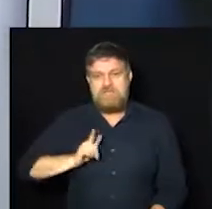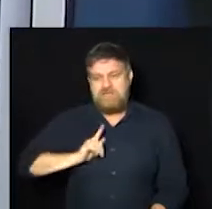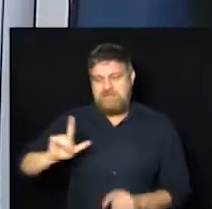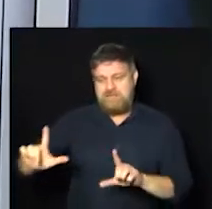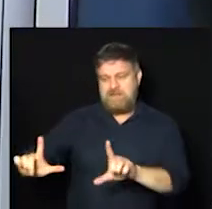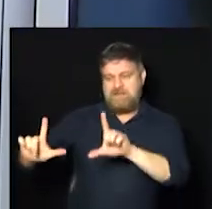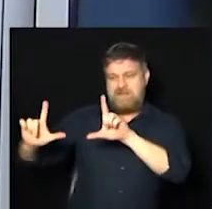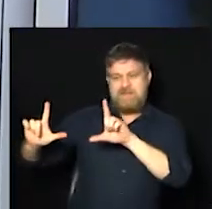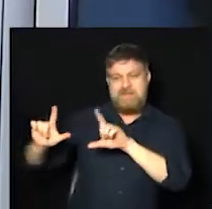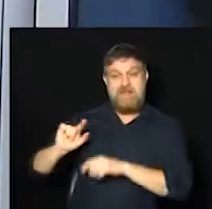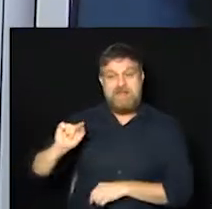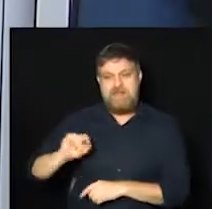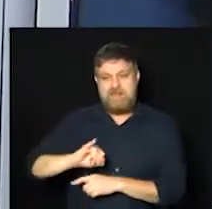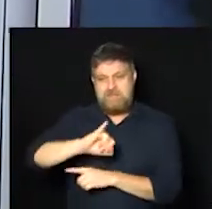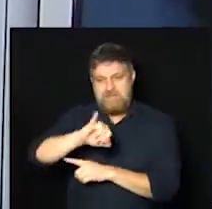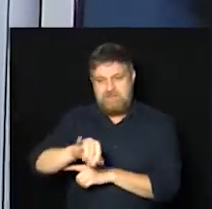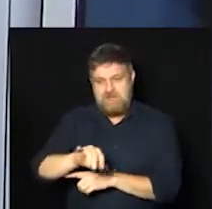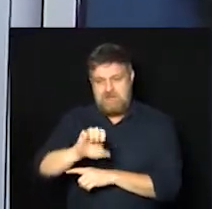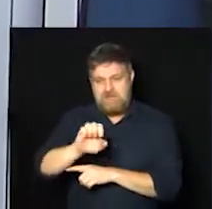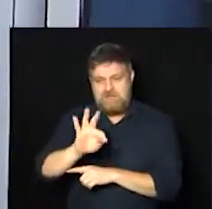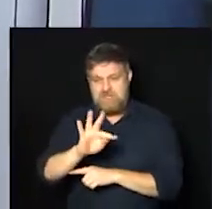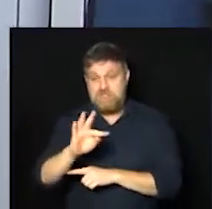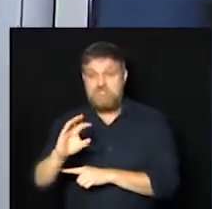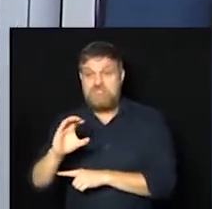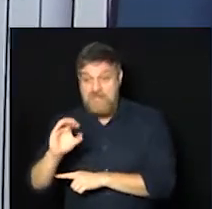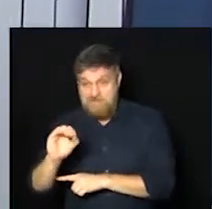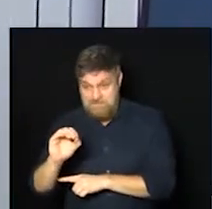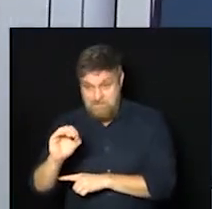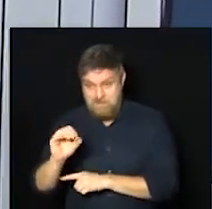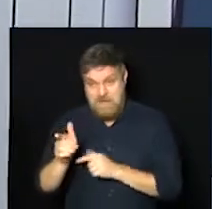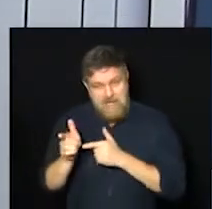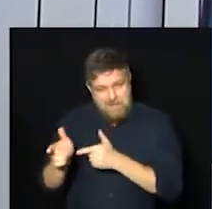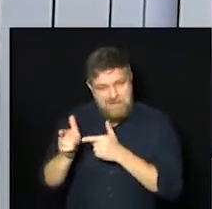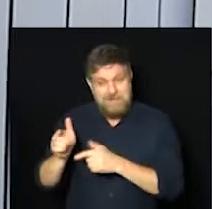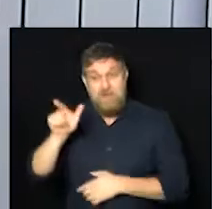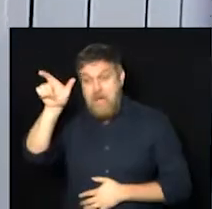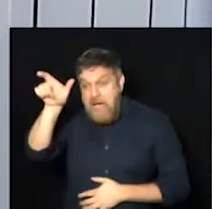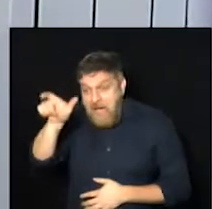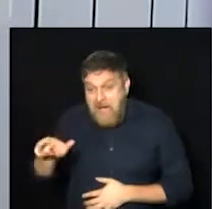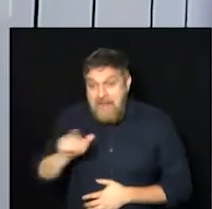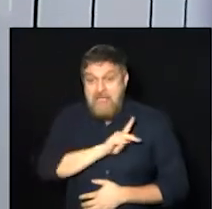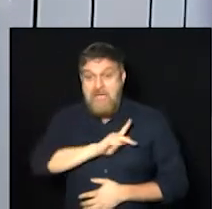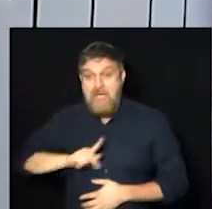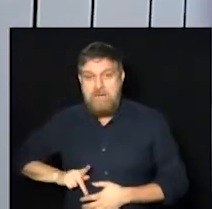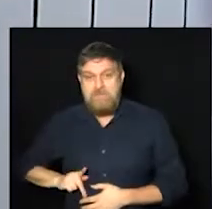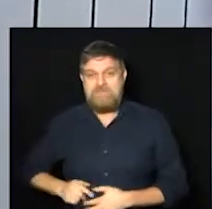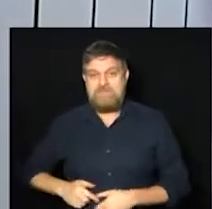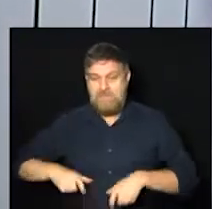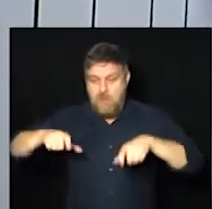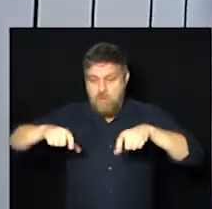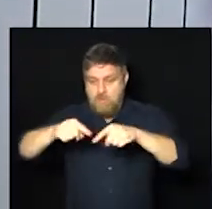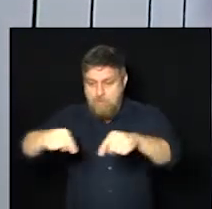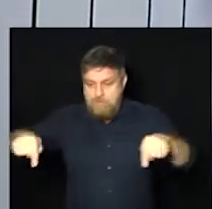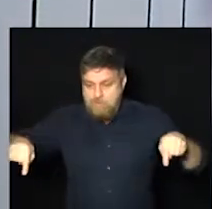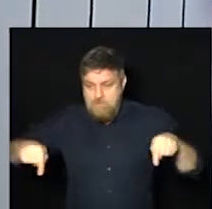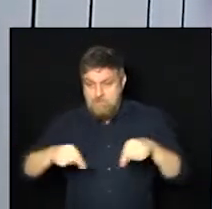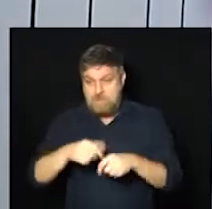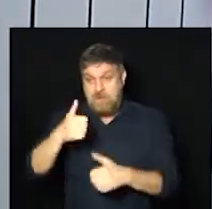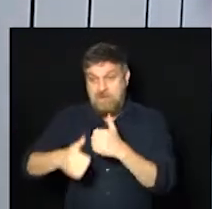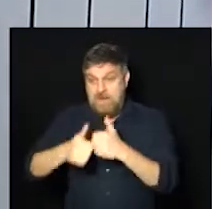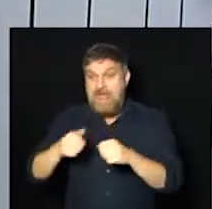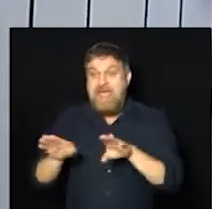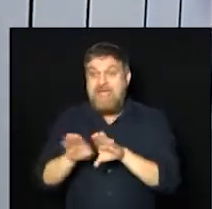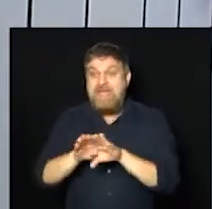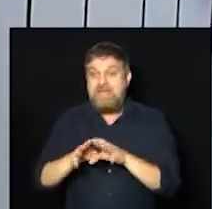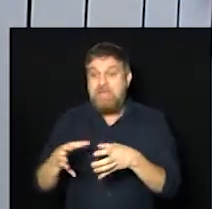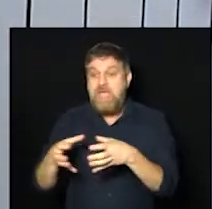tela o Jefferson Pereira Novaes, o Jefo, que é presidente da Liga Paulista de Futsal e também do Pulo do Gato aqui